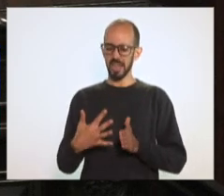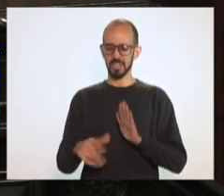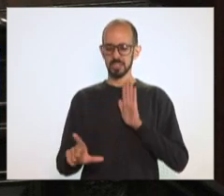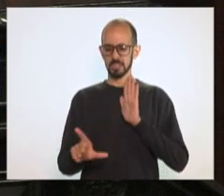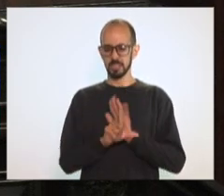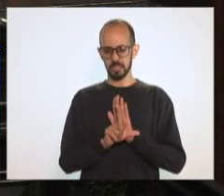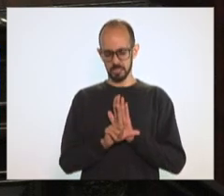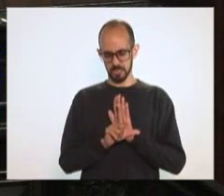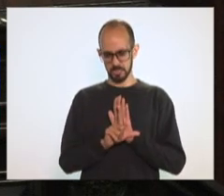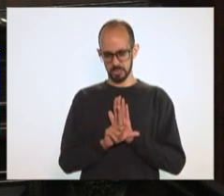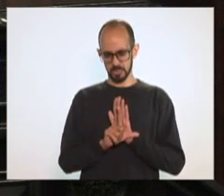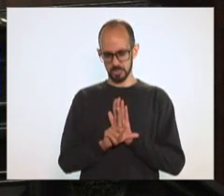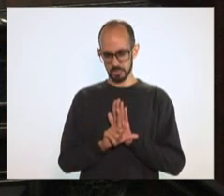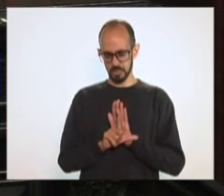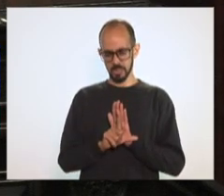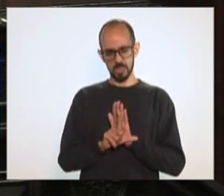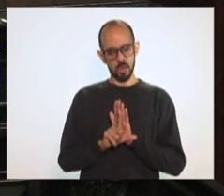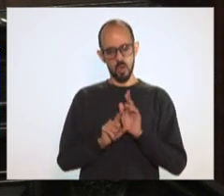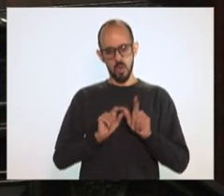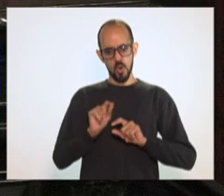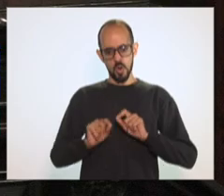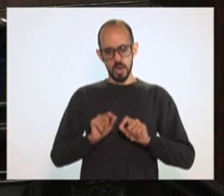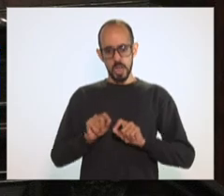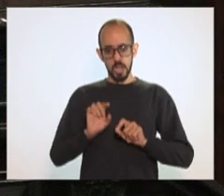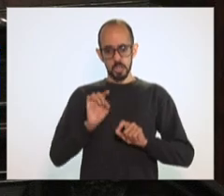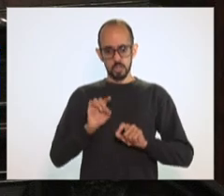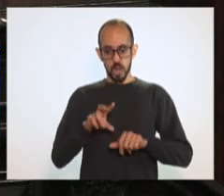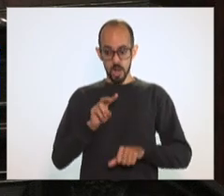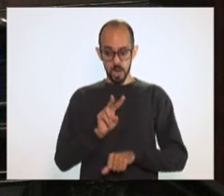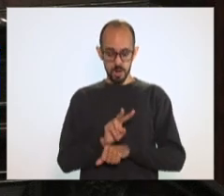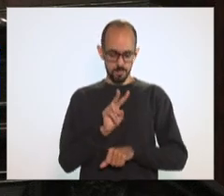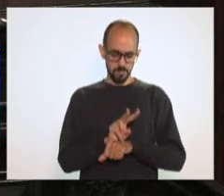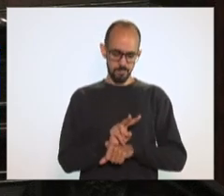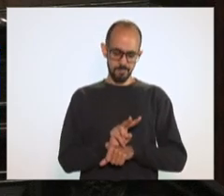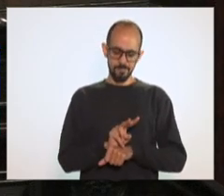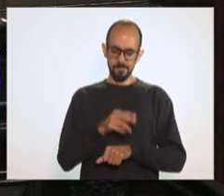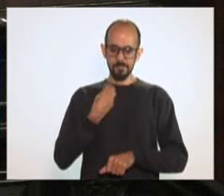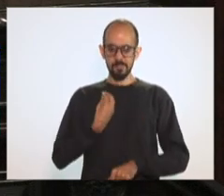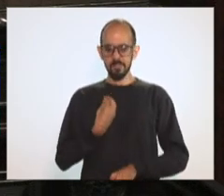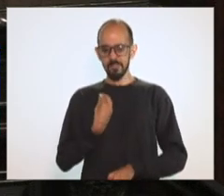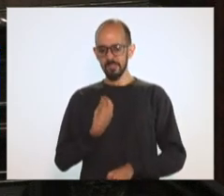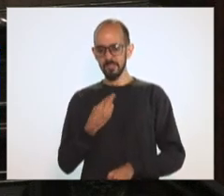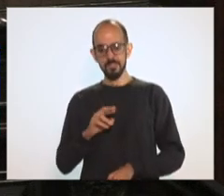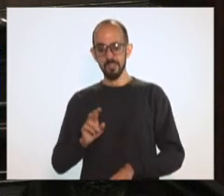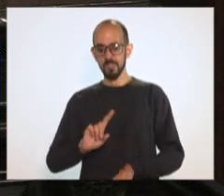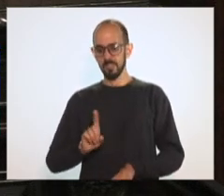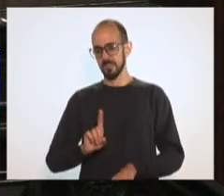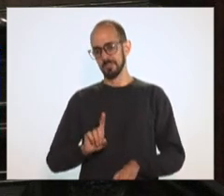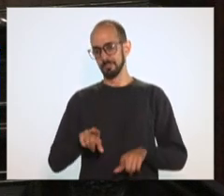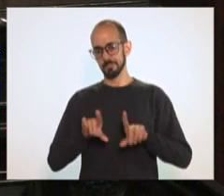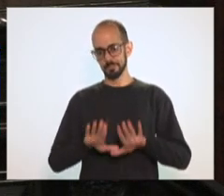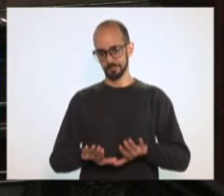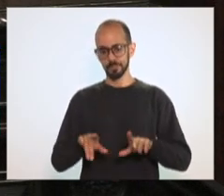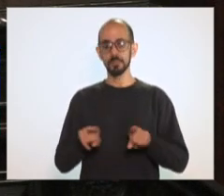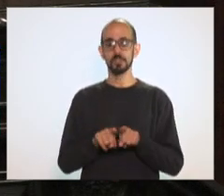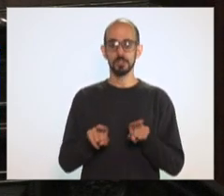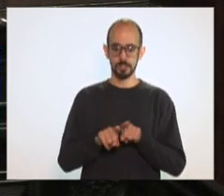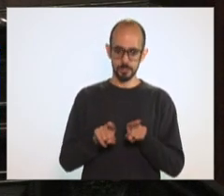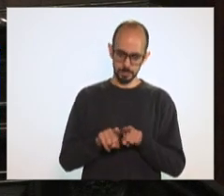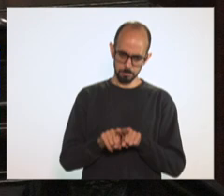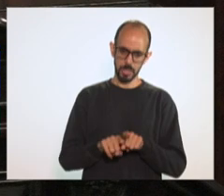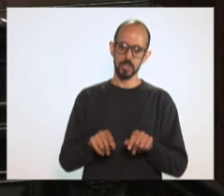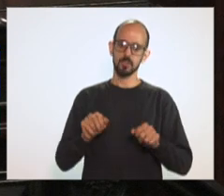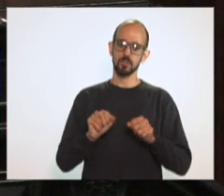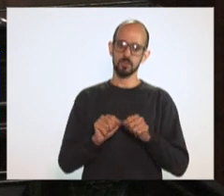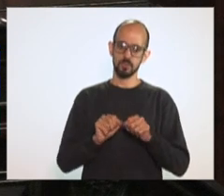no sentido não só de preservar, obviamente, as vidas, de fazermos com